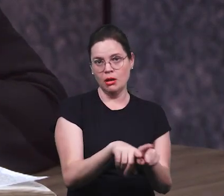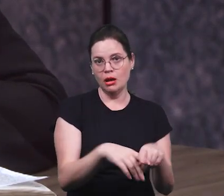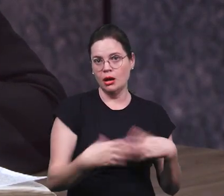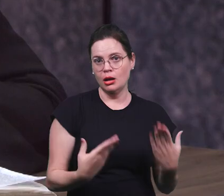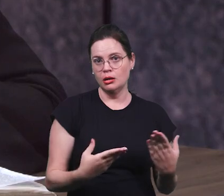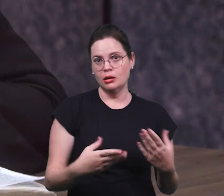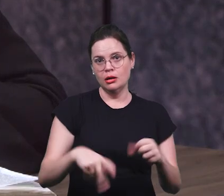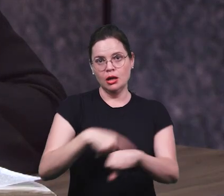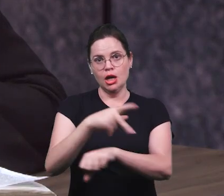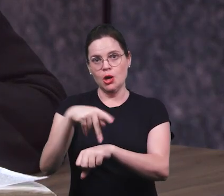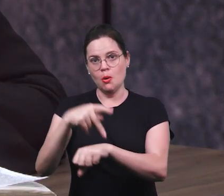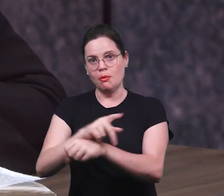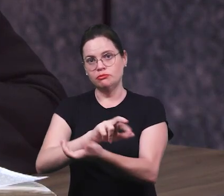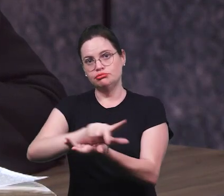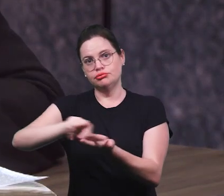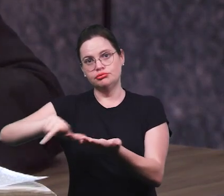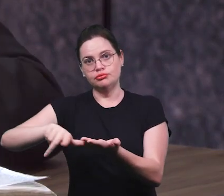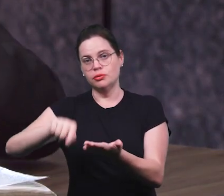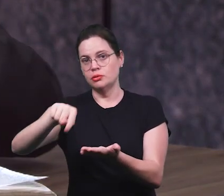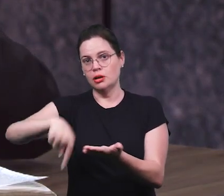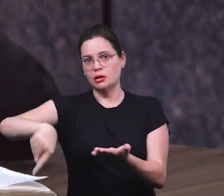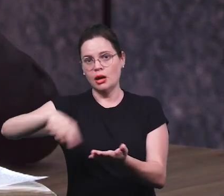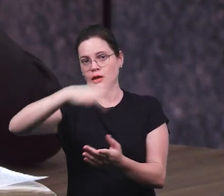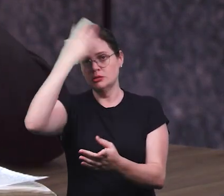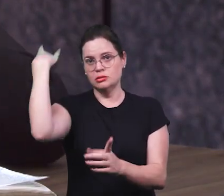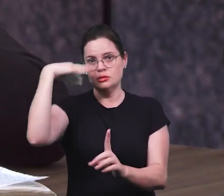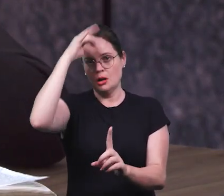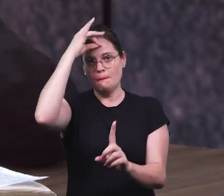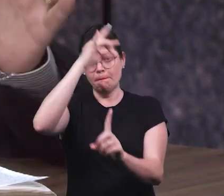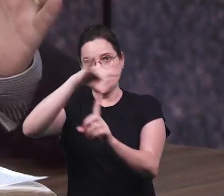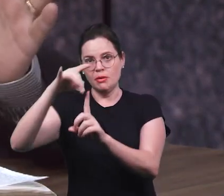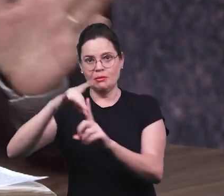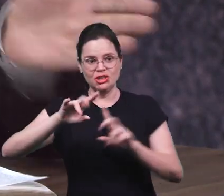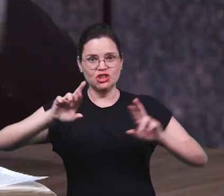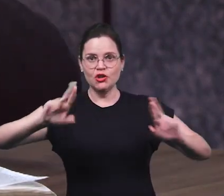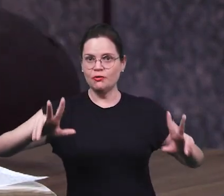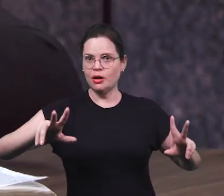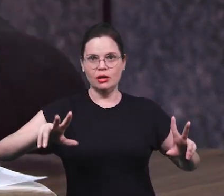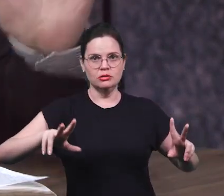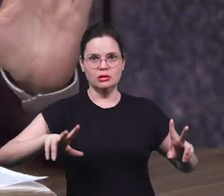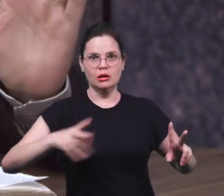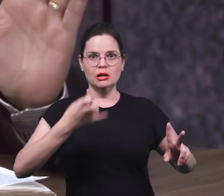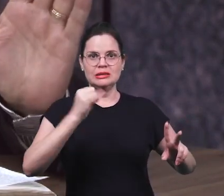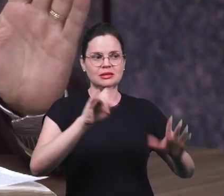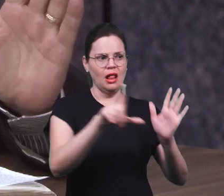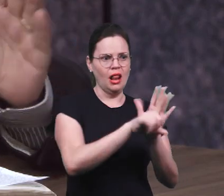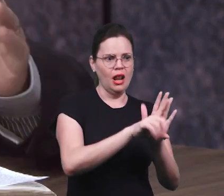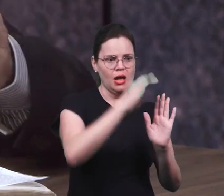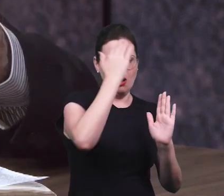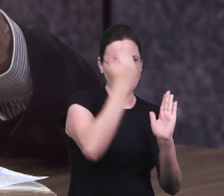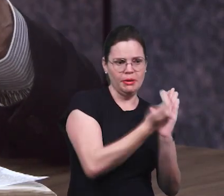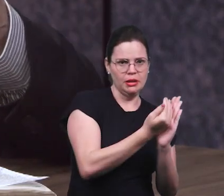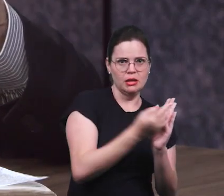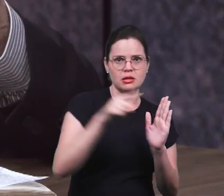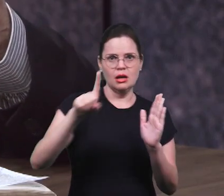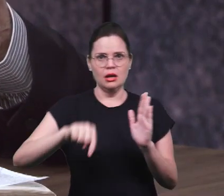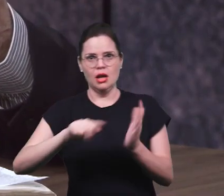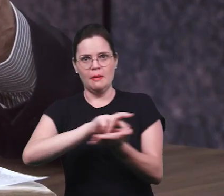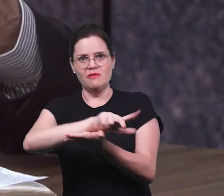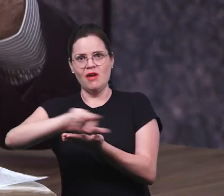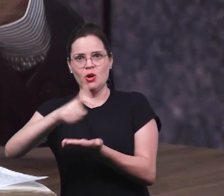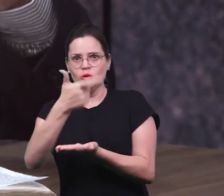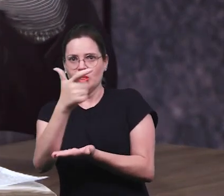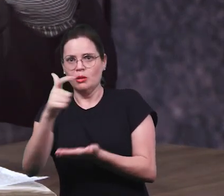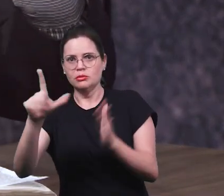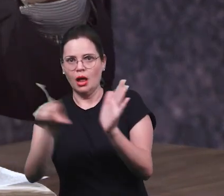que não guardavam a lei. Então o Senhor não fez diferença nenhuma entre guardar a lei e não guardar a lei. O Senhor, na sua